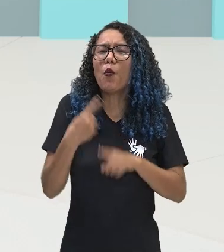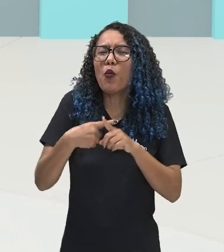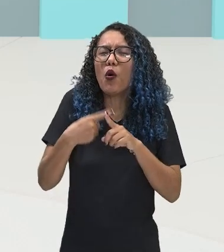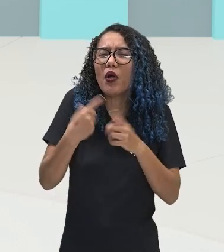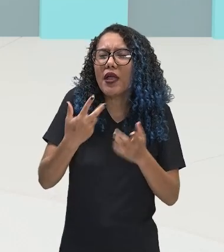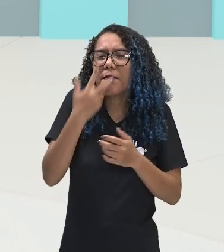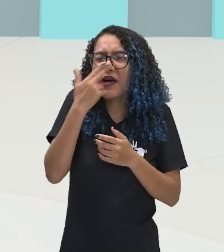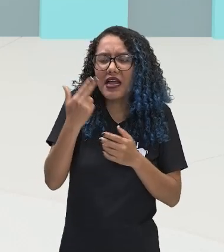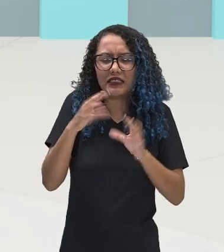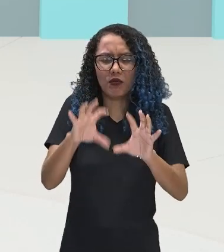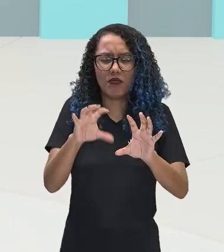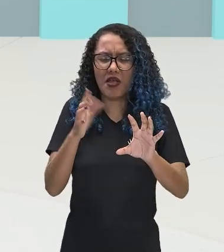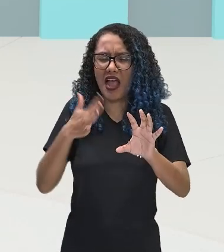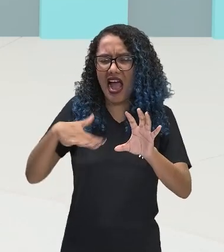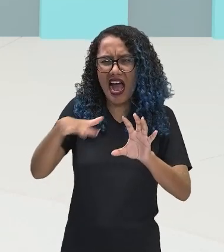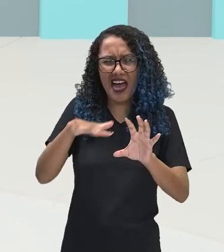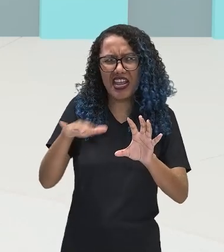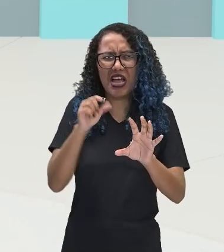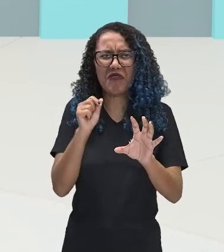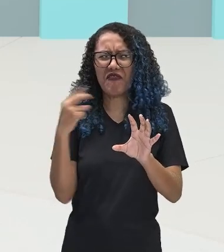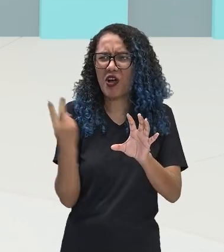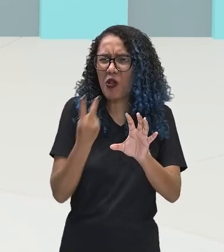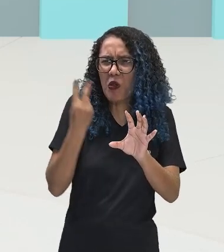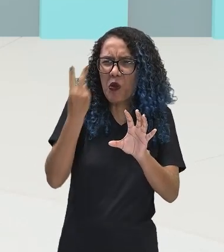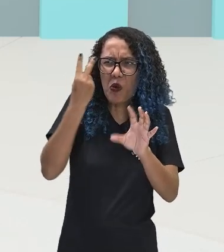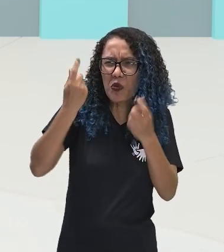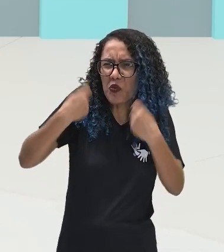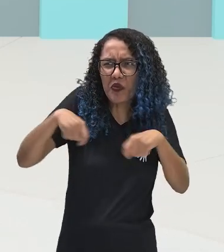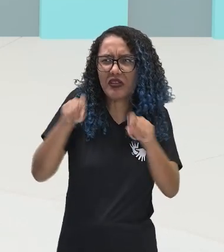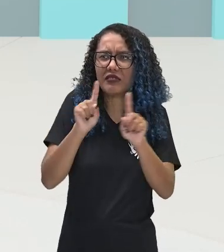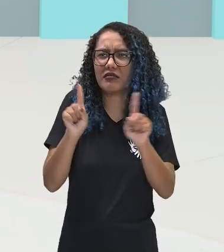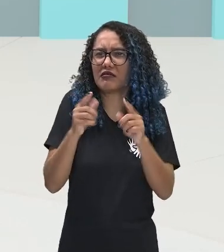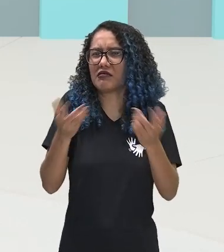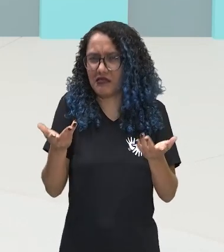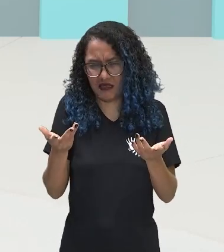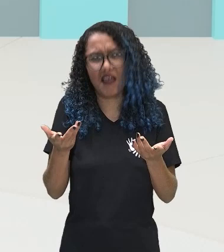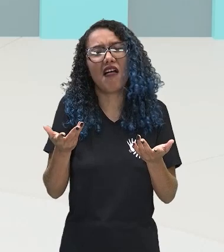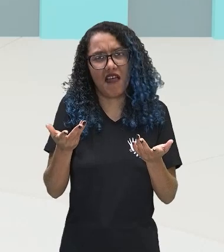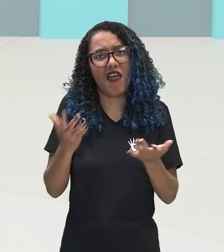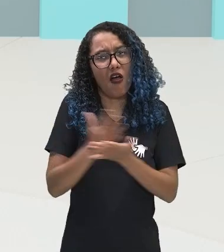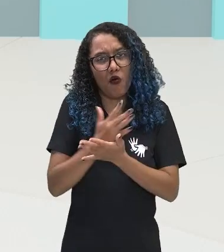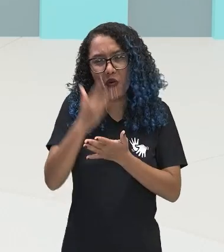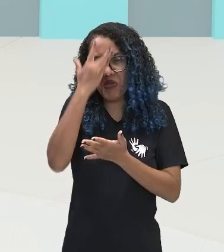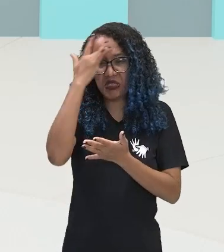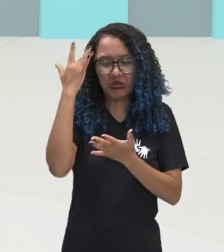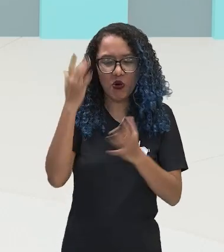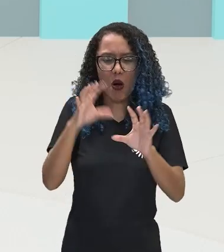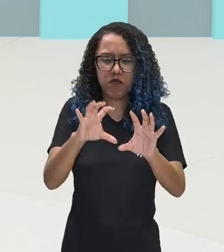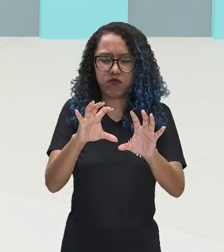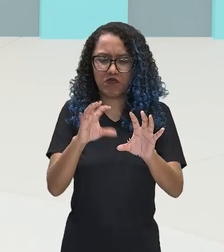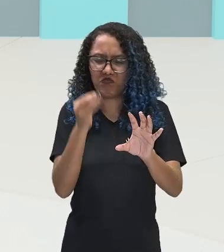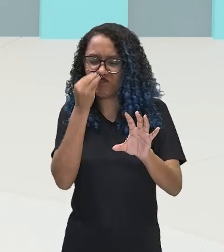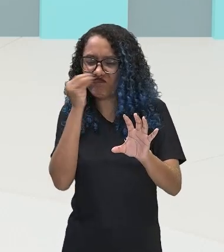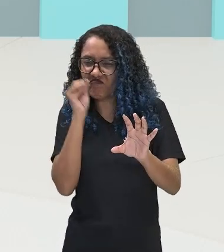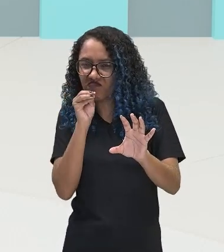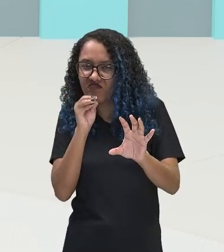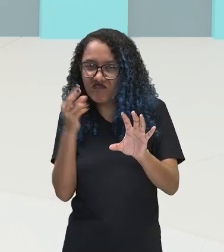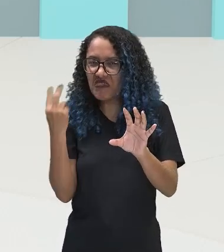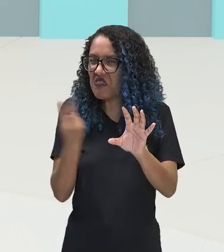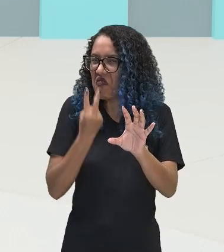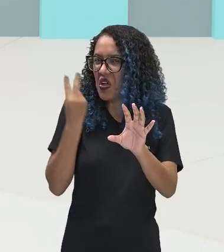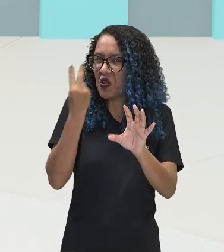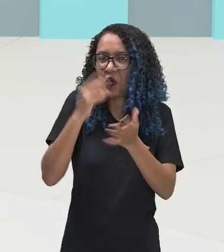nosso corpo é isso mesmo muita gente desvaloriza essa a região né as pessoas